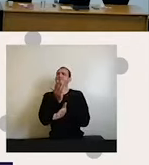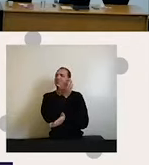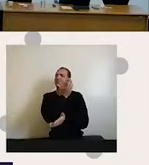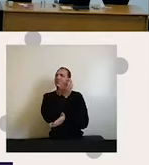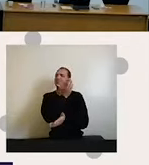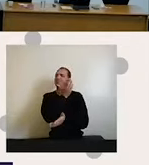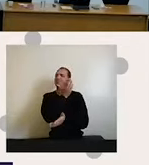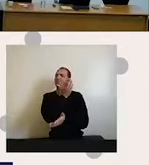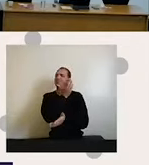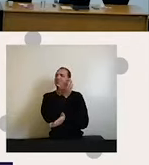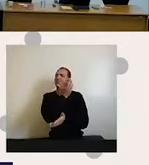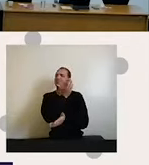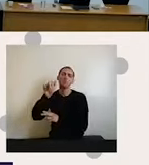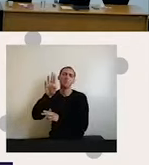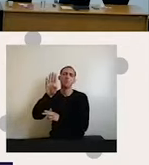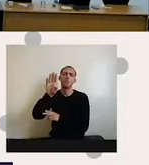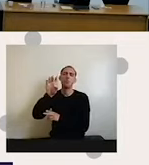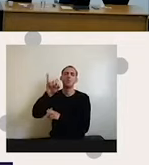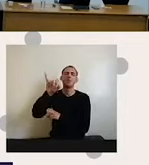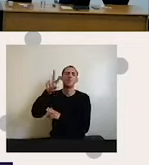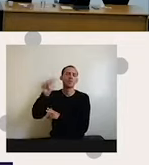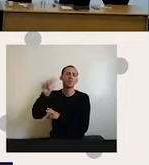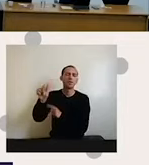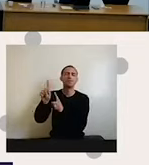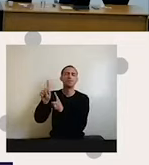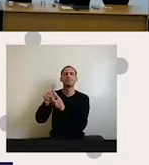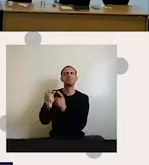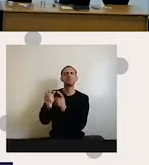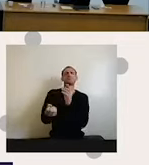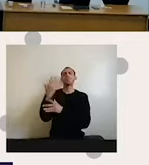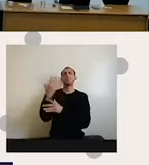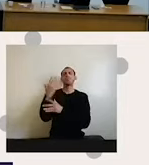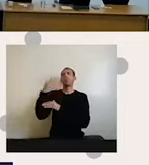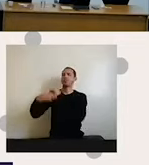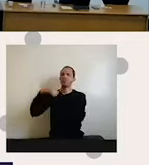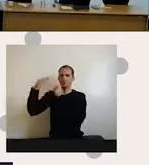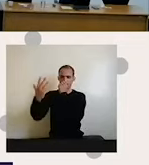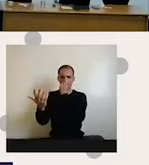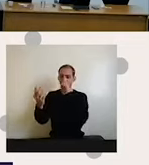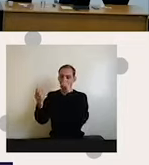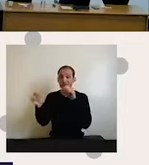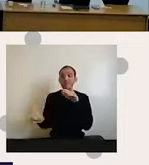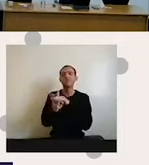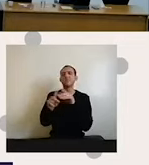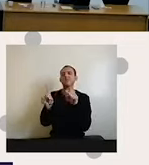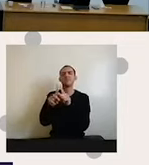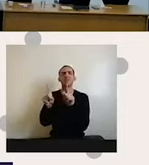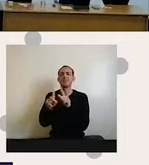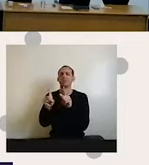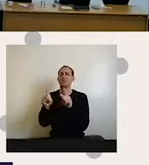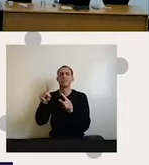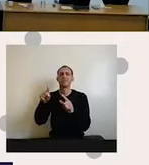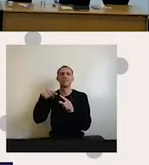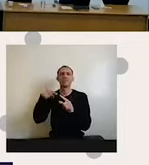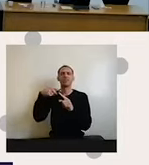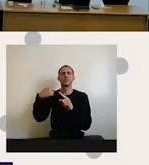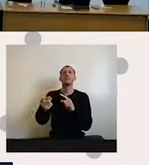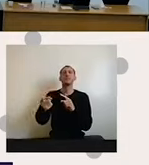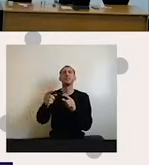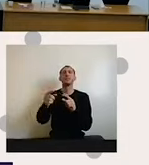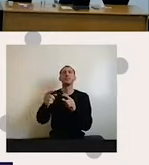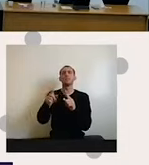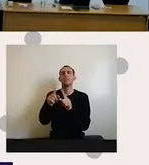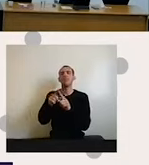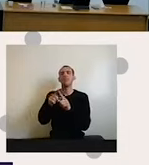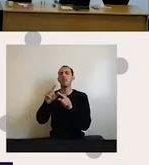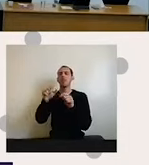foi algo diretamente com a trabalhadora ou se era uma conduta naturalizada com as demais trabalhadoras dentro do banco, né? De suma importância, como o